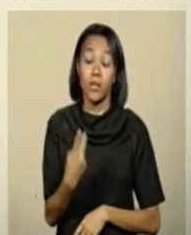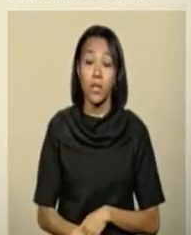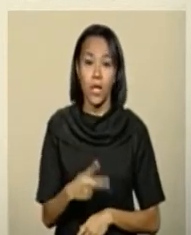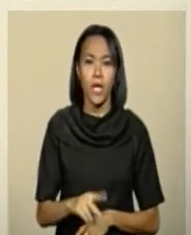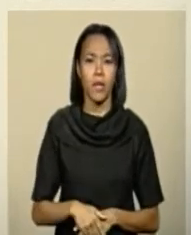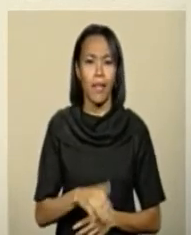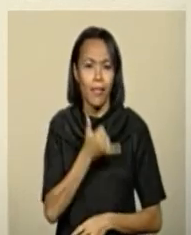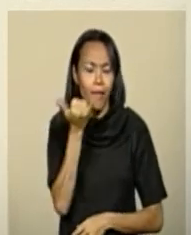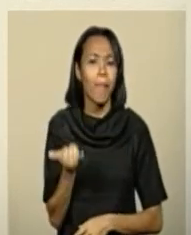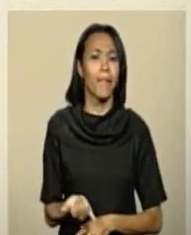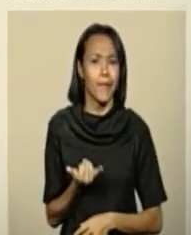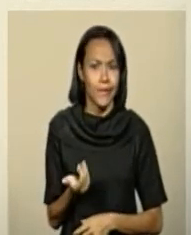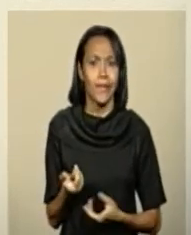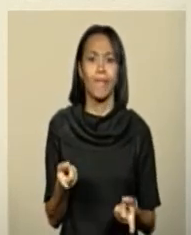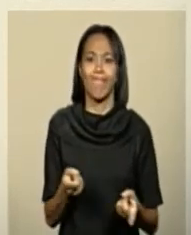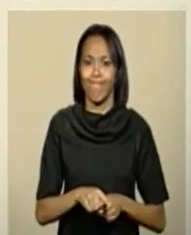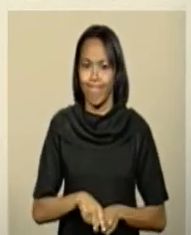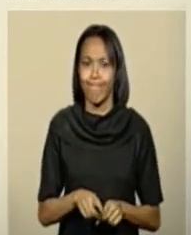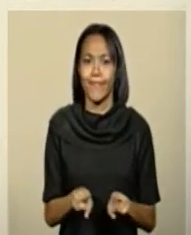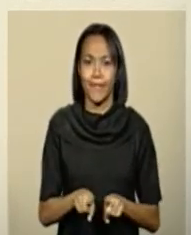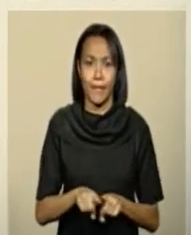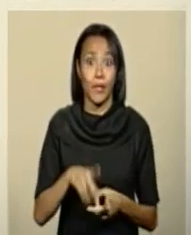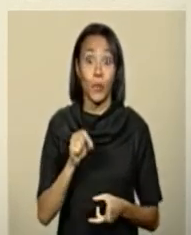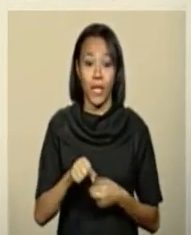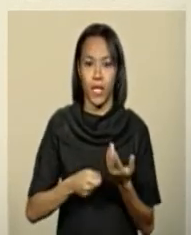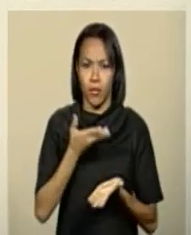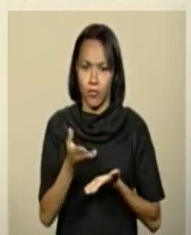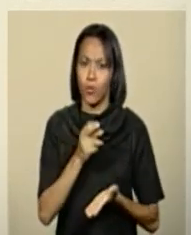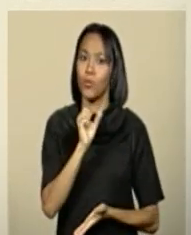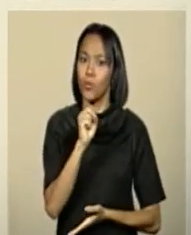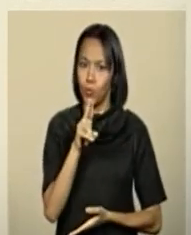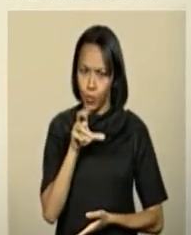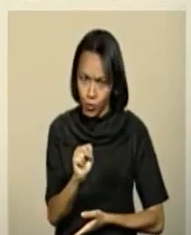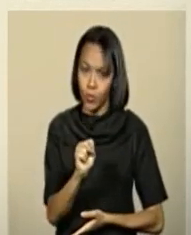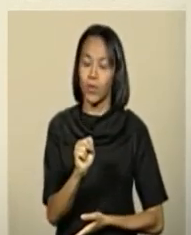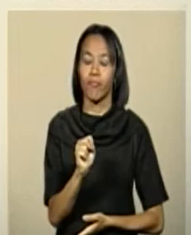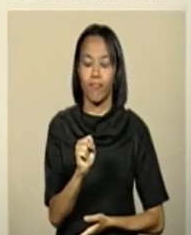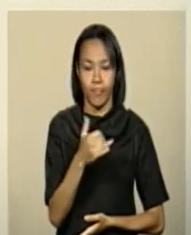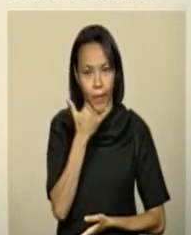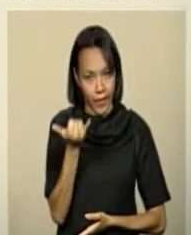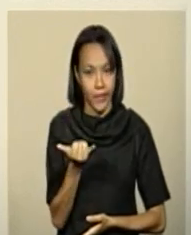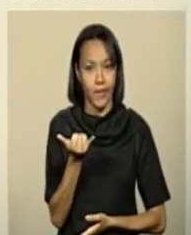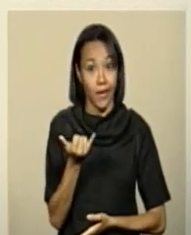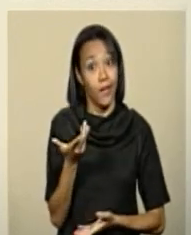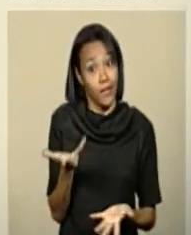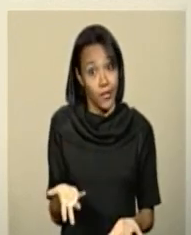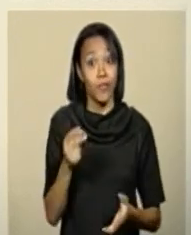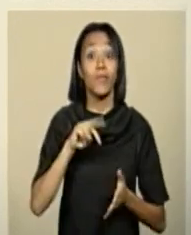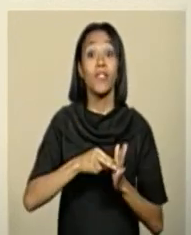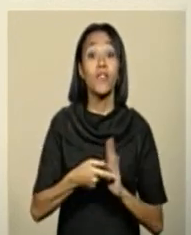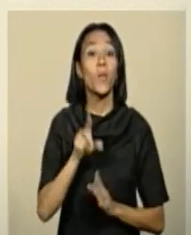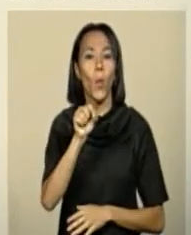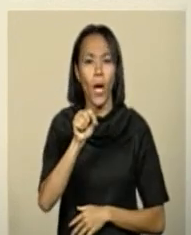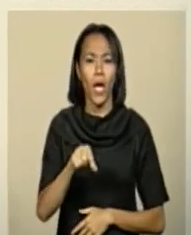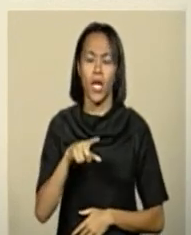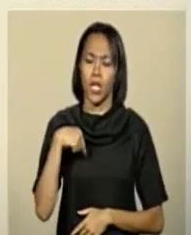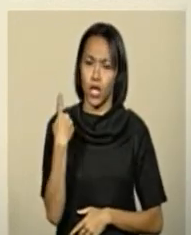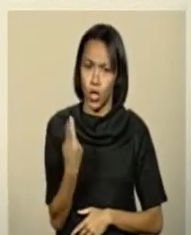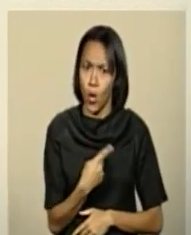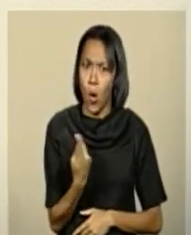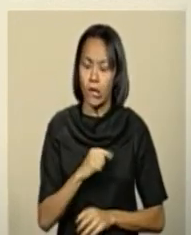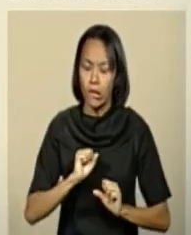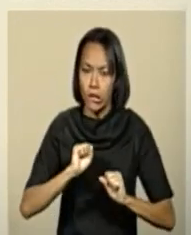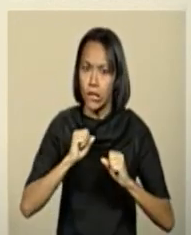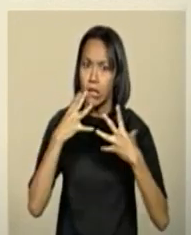brasileiras dependem exclusivamente do Sistema Único de Saúde, o SUS. E isso significa que o nosso